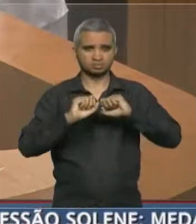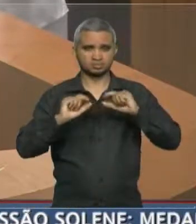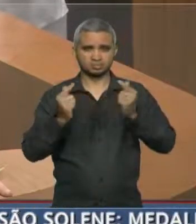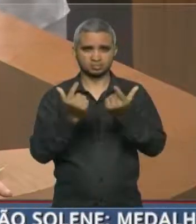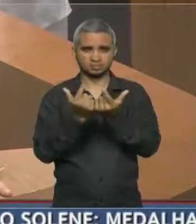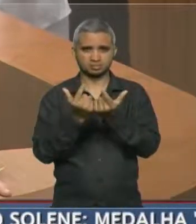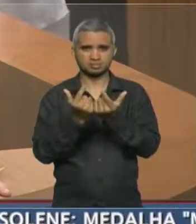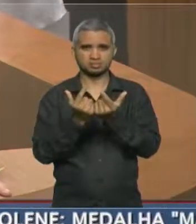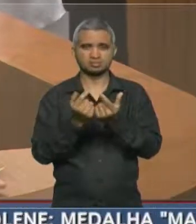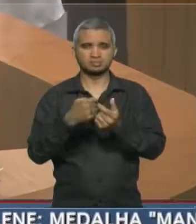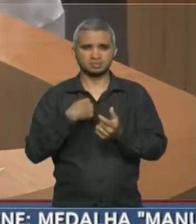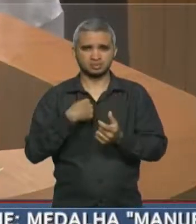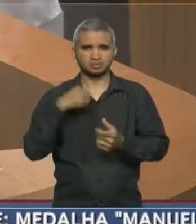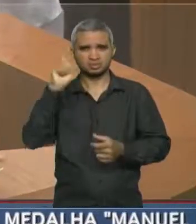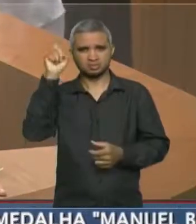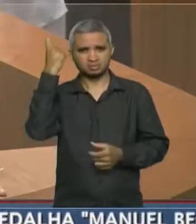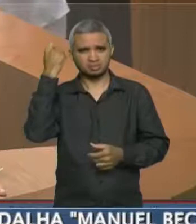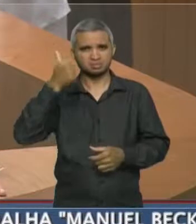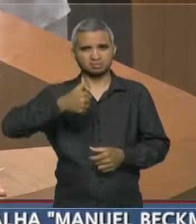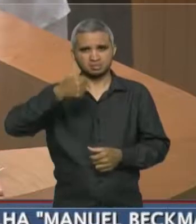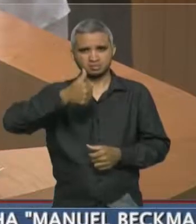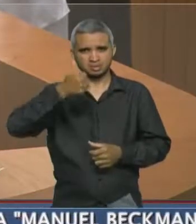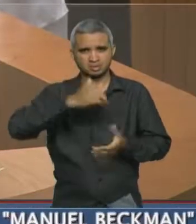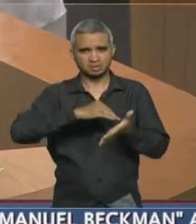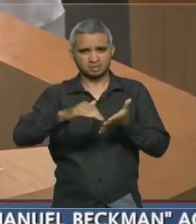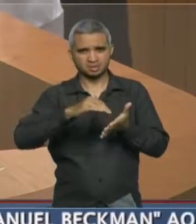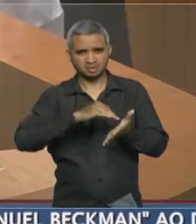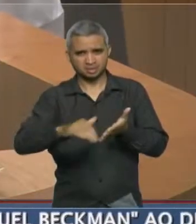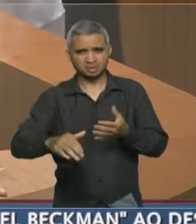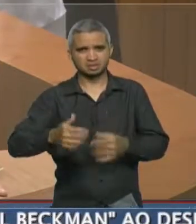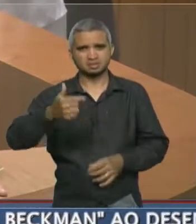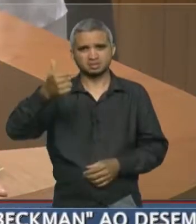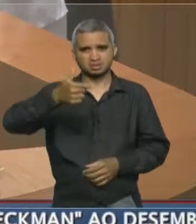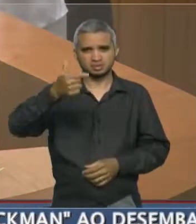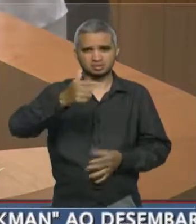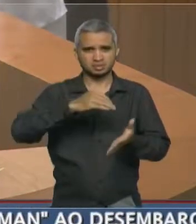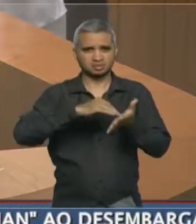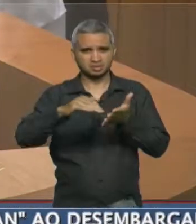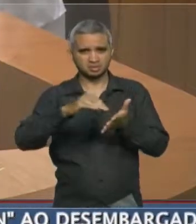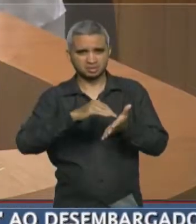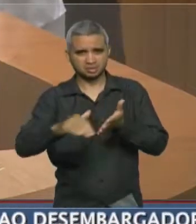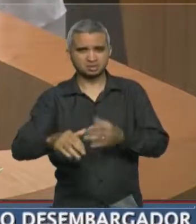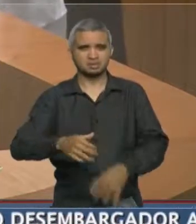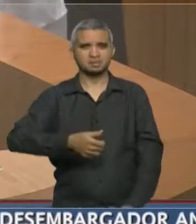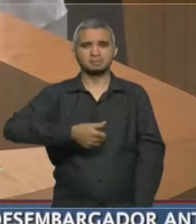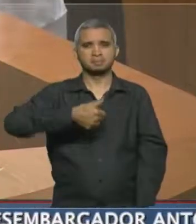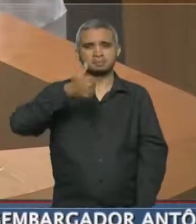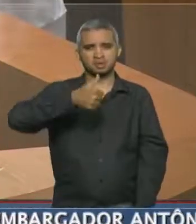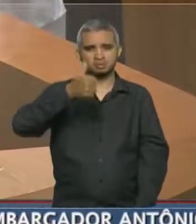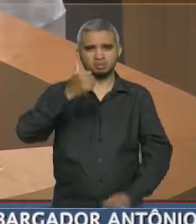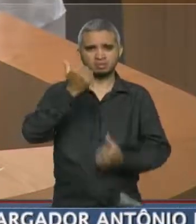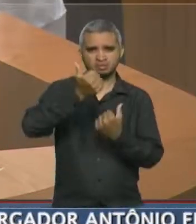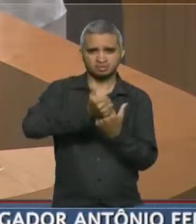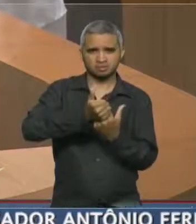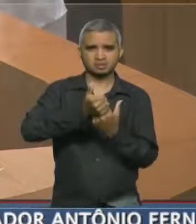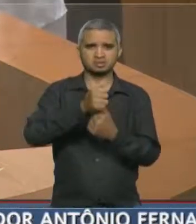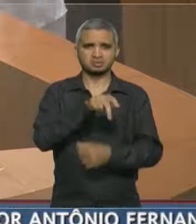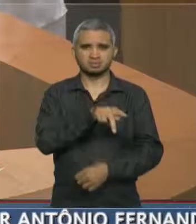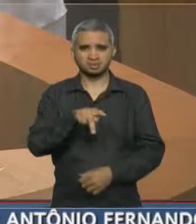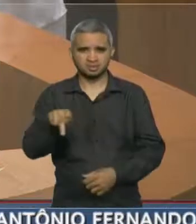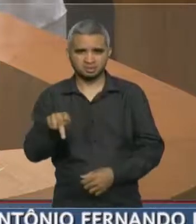Primeiro secretário, segundo secretário, primeiro vice-presidente, muitas das vezes assumindo a presidência